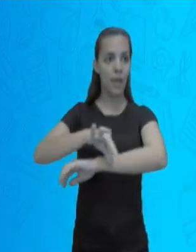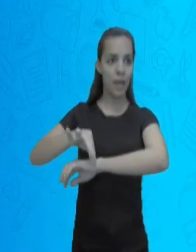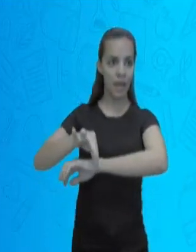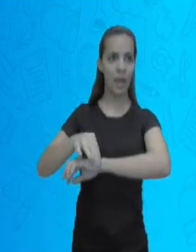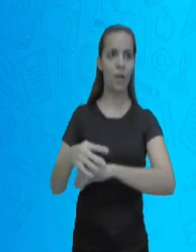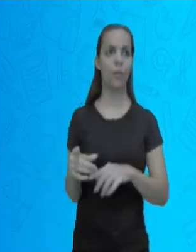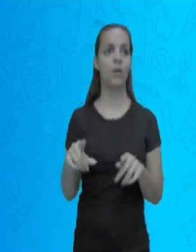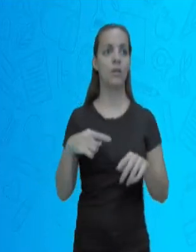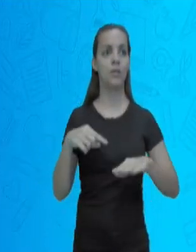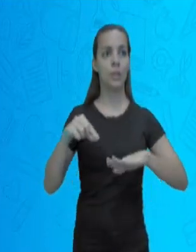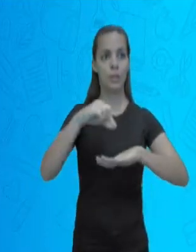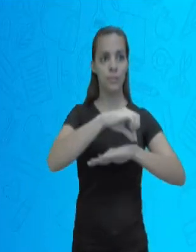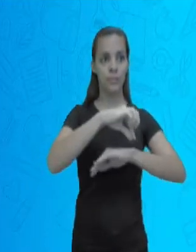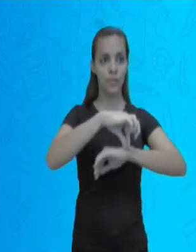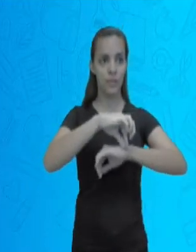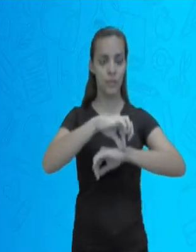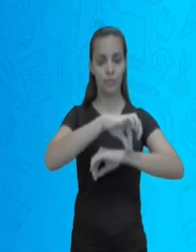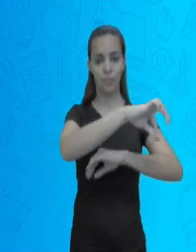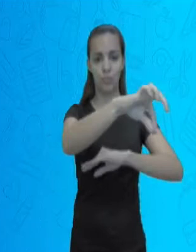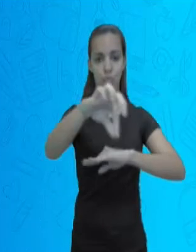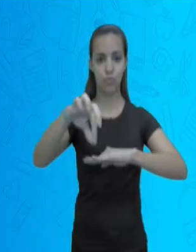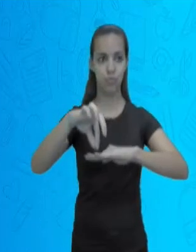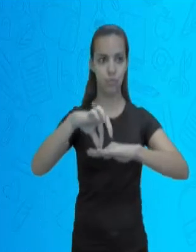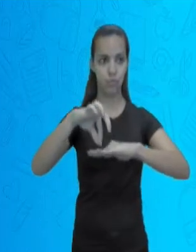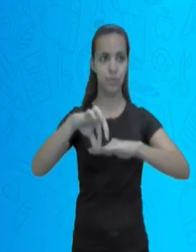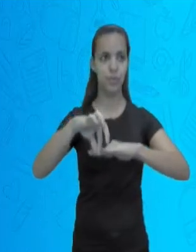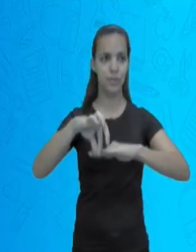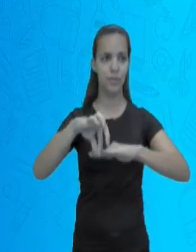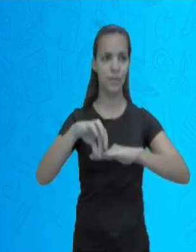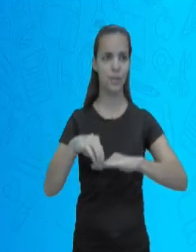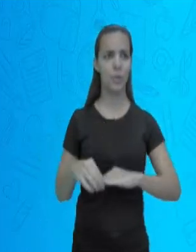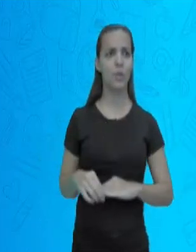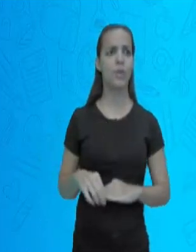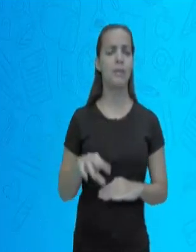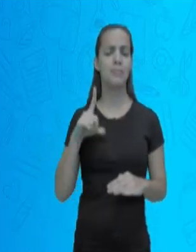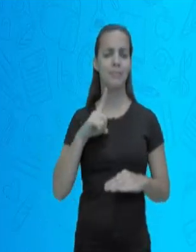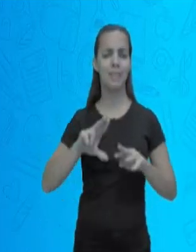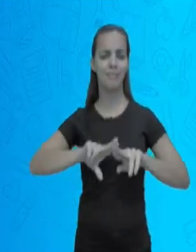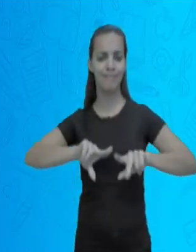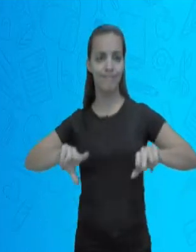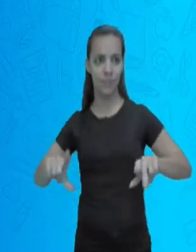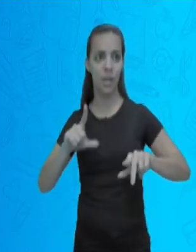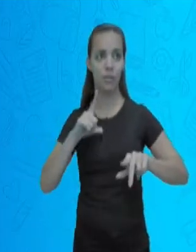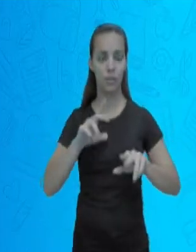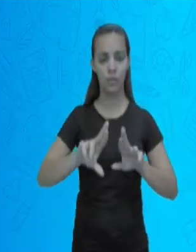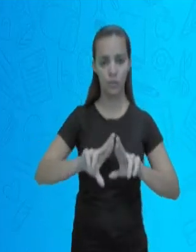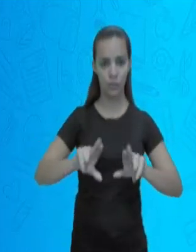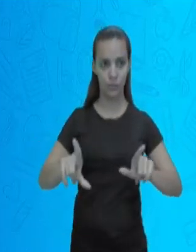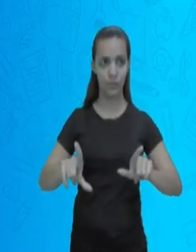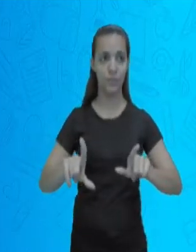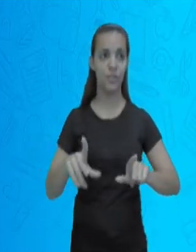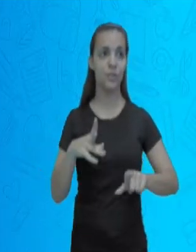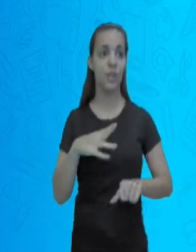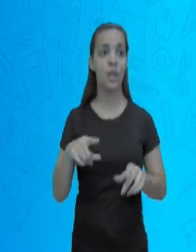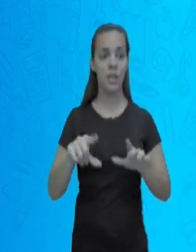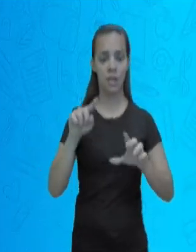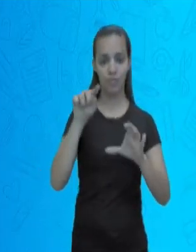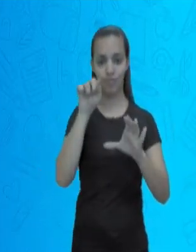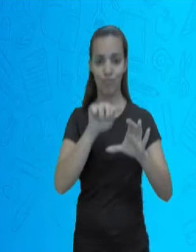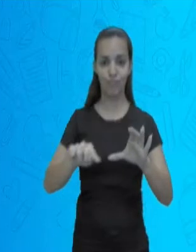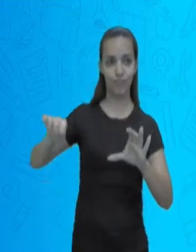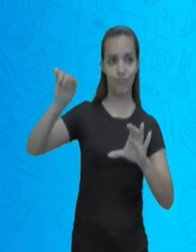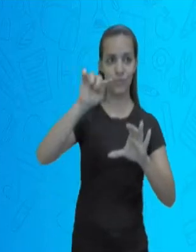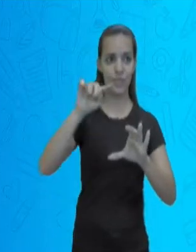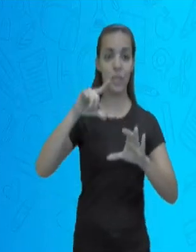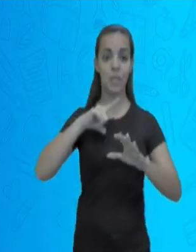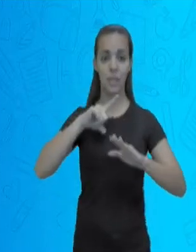precisar do transferidor. Existem dois tipos de transferidor. Tem esse aqui, de 360 graus, e tem esse